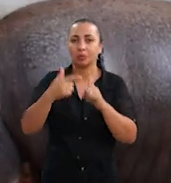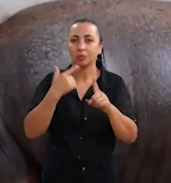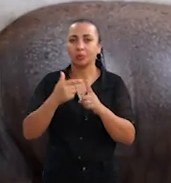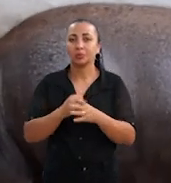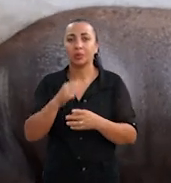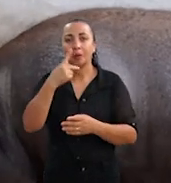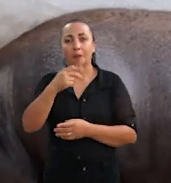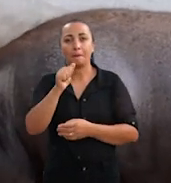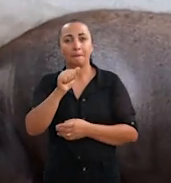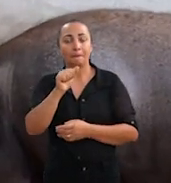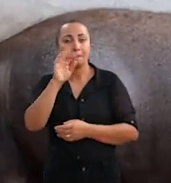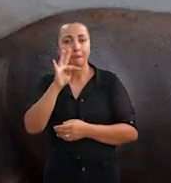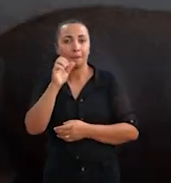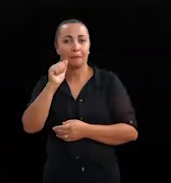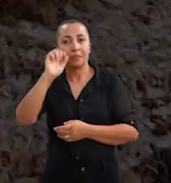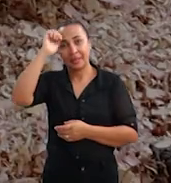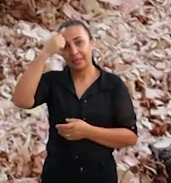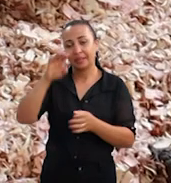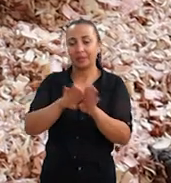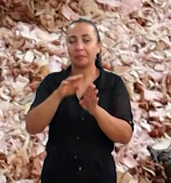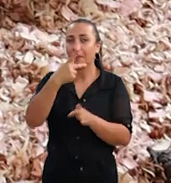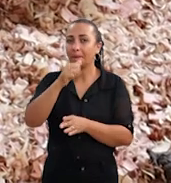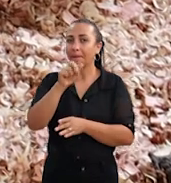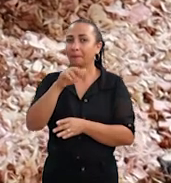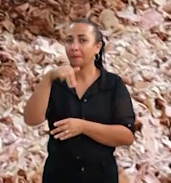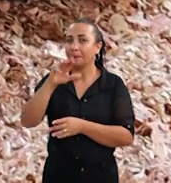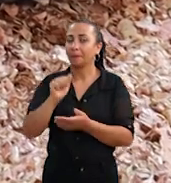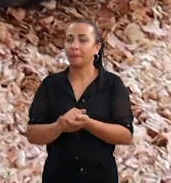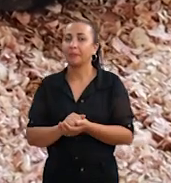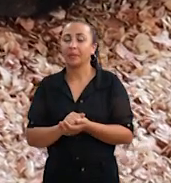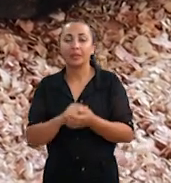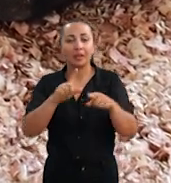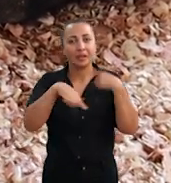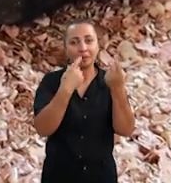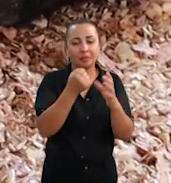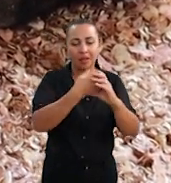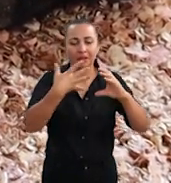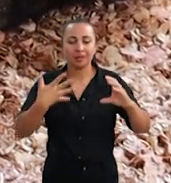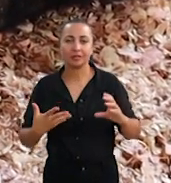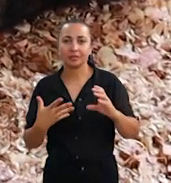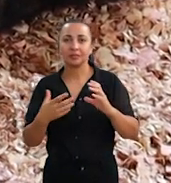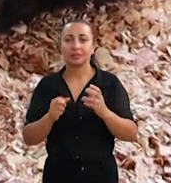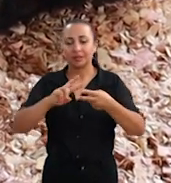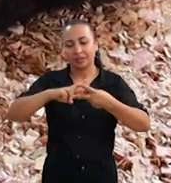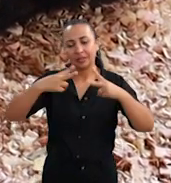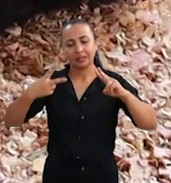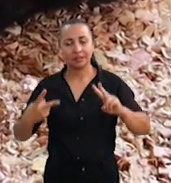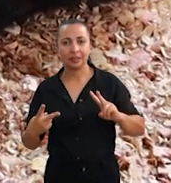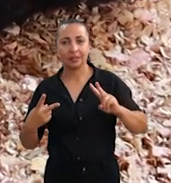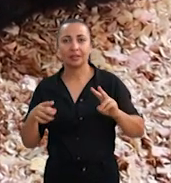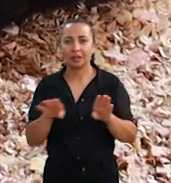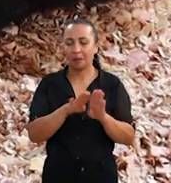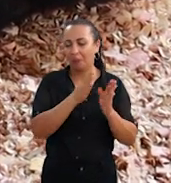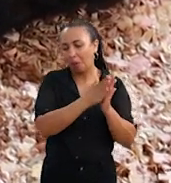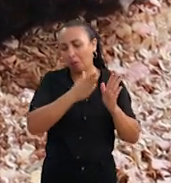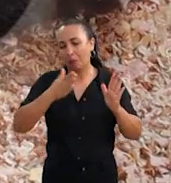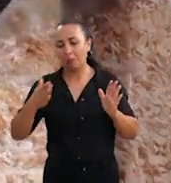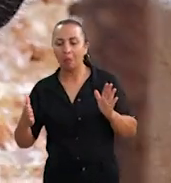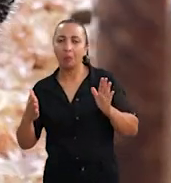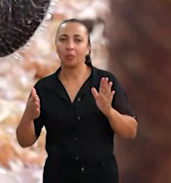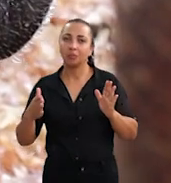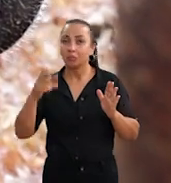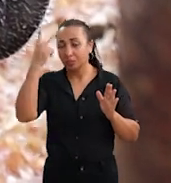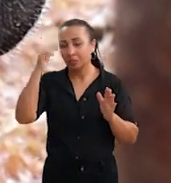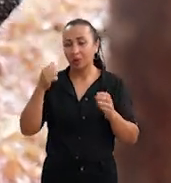negra e o presunto Parma. E aí, diante desse TCC que a gente fez as características fenotípicas, a gente partiu daí